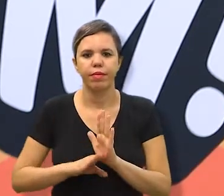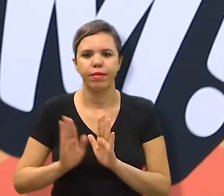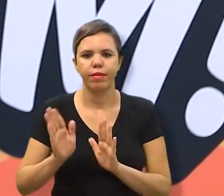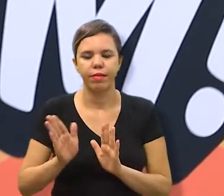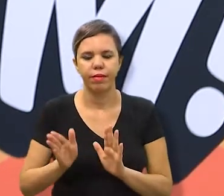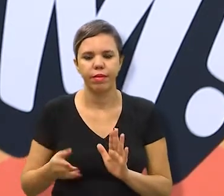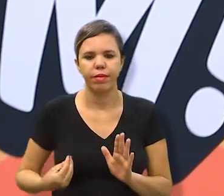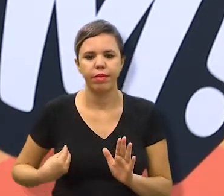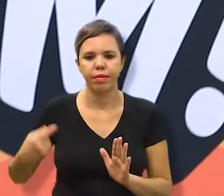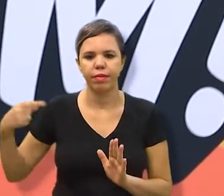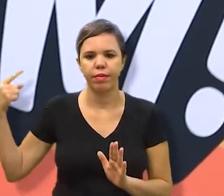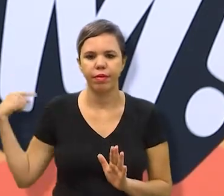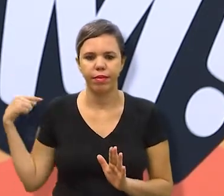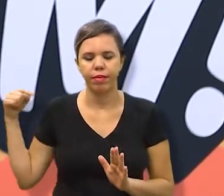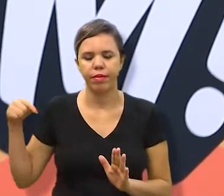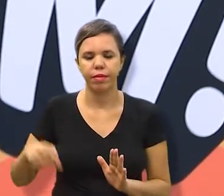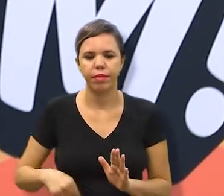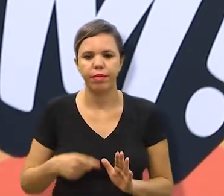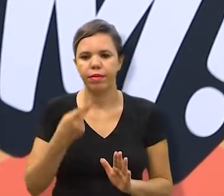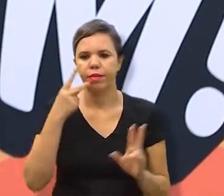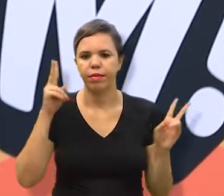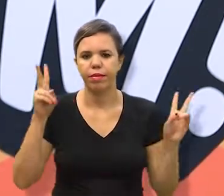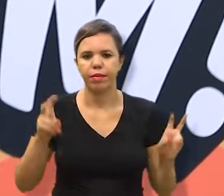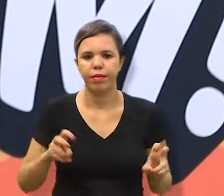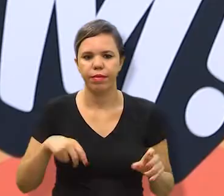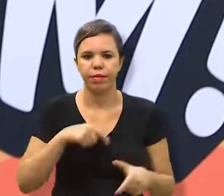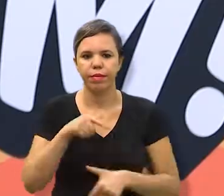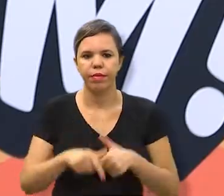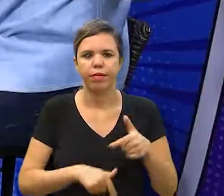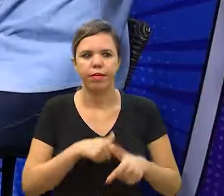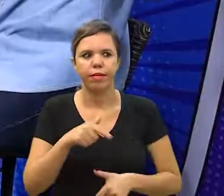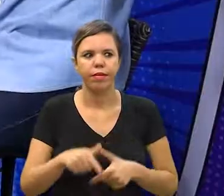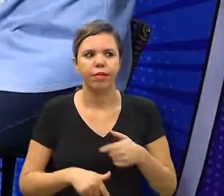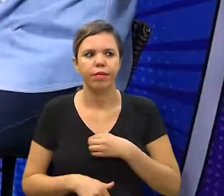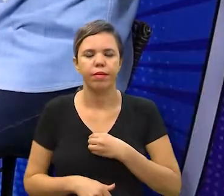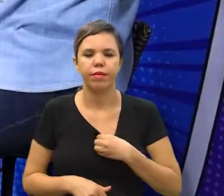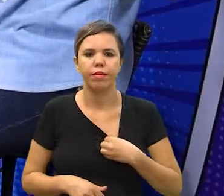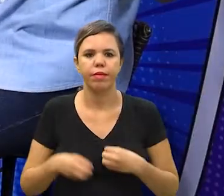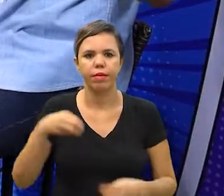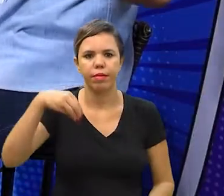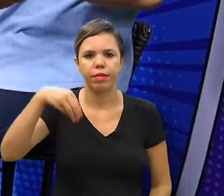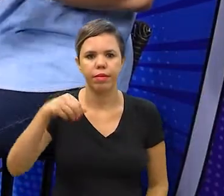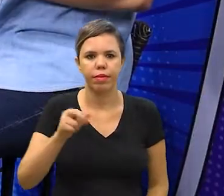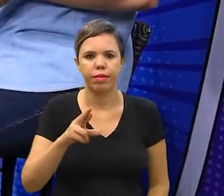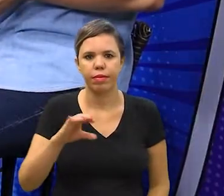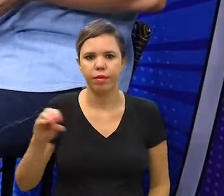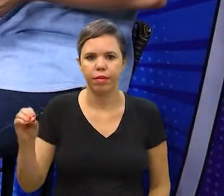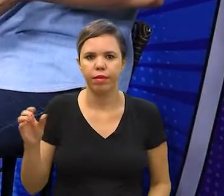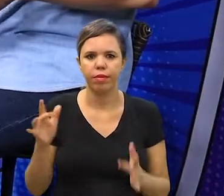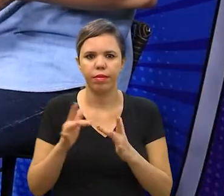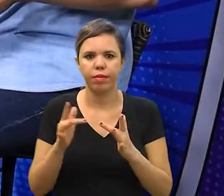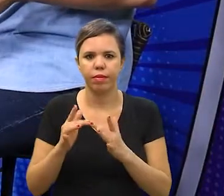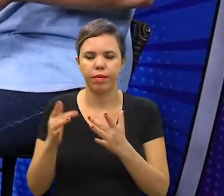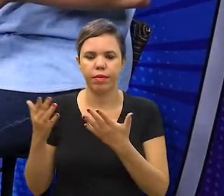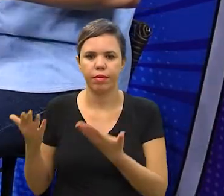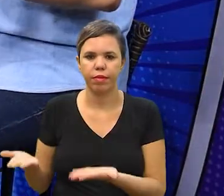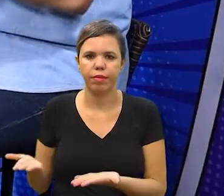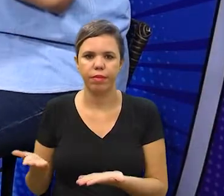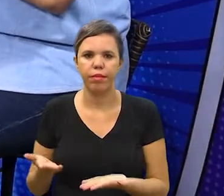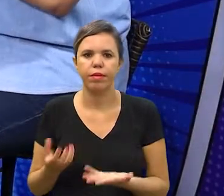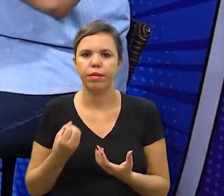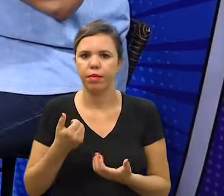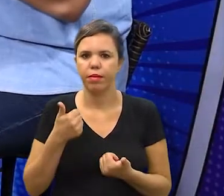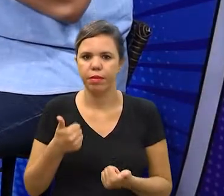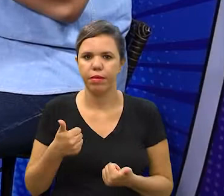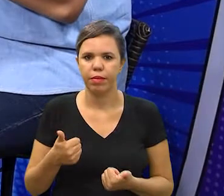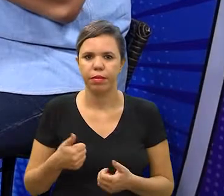já esteve anteriormente falando sobre os seus trabalhos. É ele, Mário Cal, que já está conectado aqui comigo. Tudo